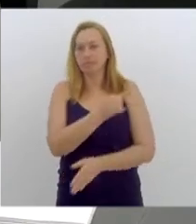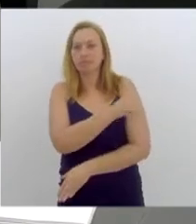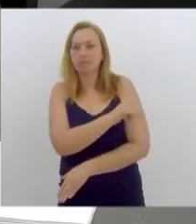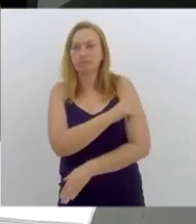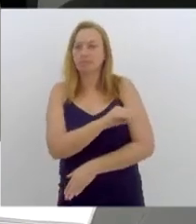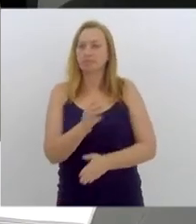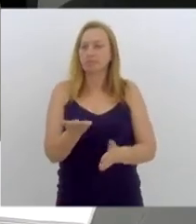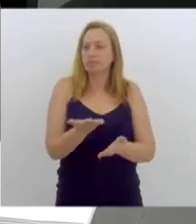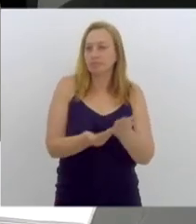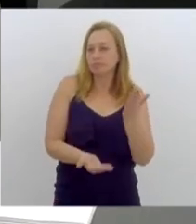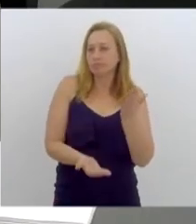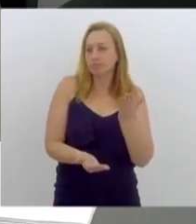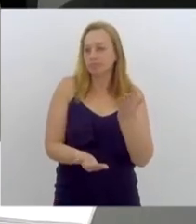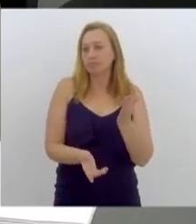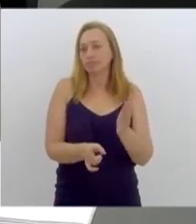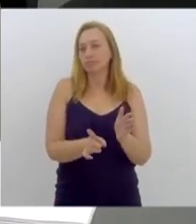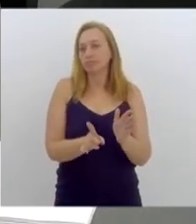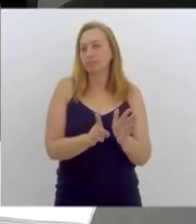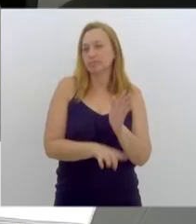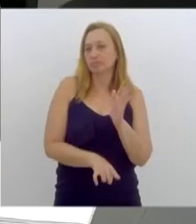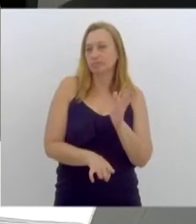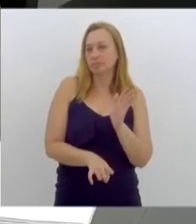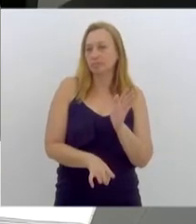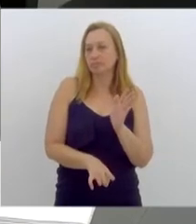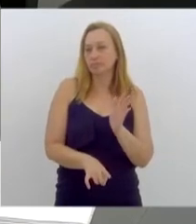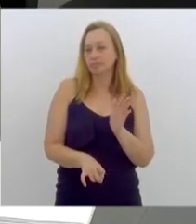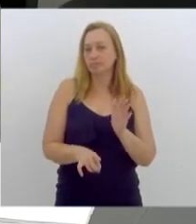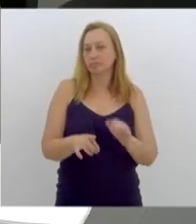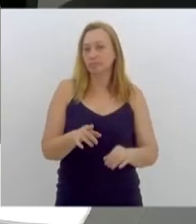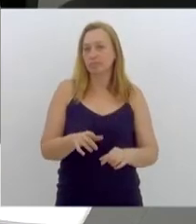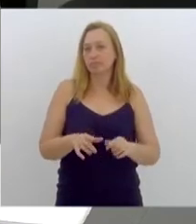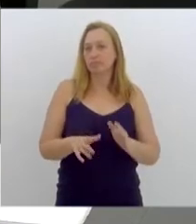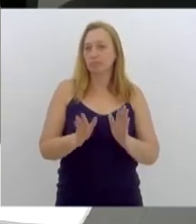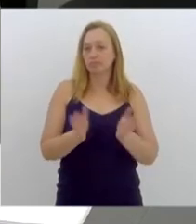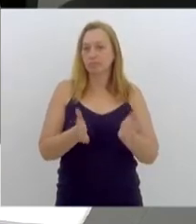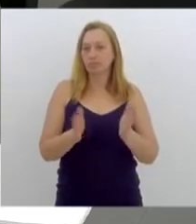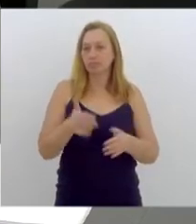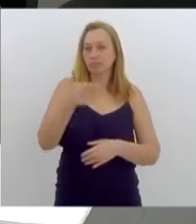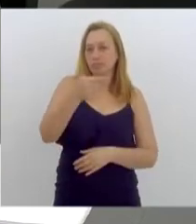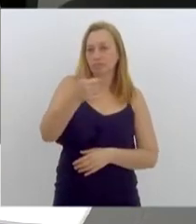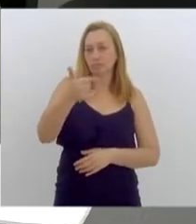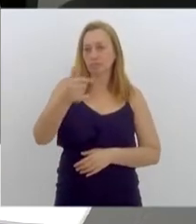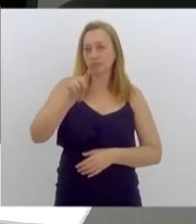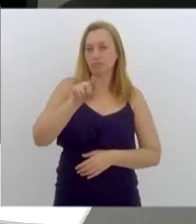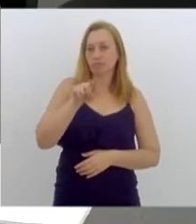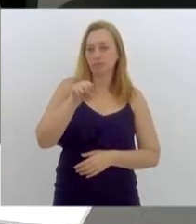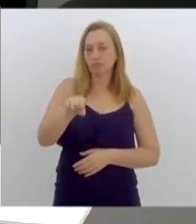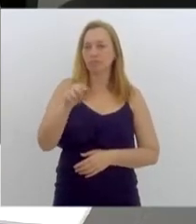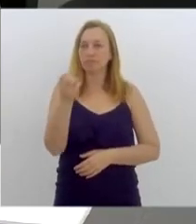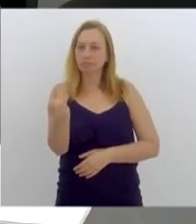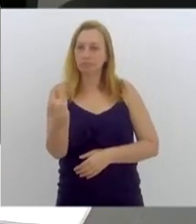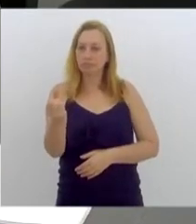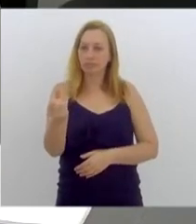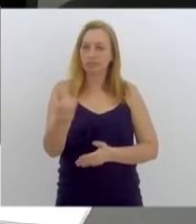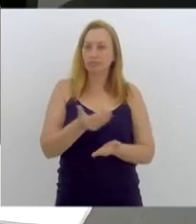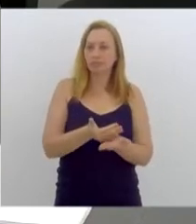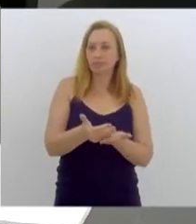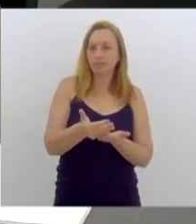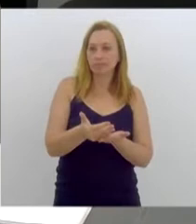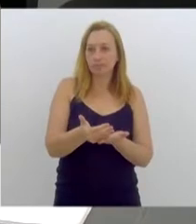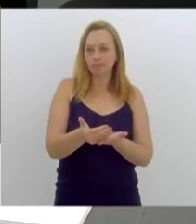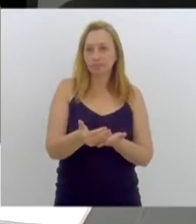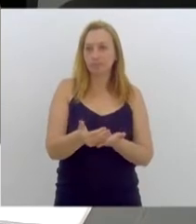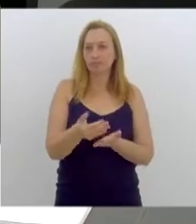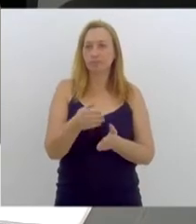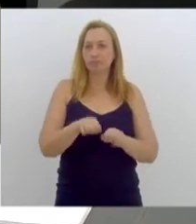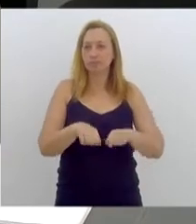até um valor menor do que o período de pré-pandemia né ela hoje ela tá em 12.6 período pré início da pandemia é março